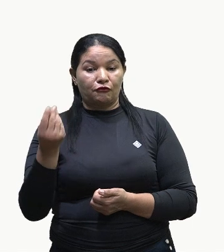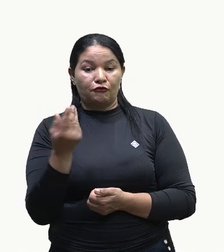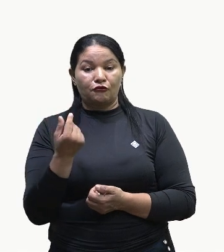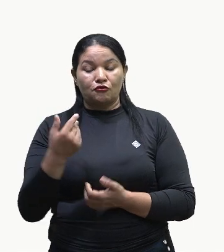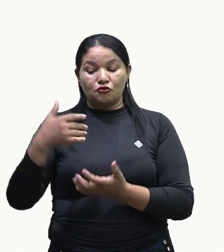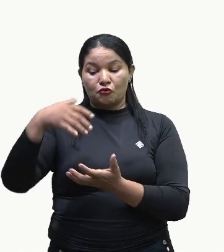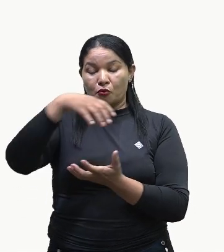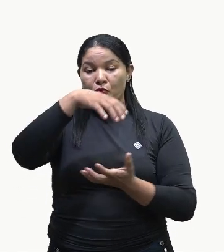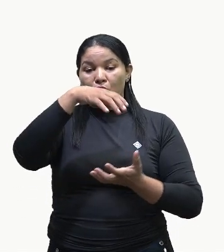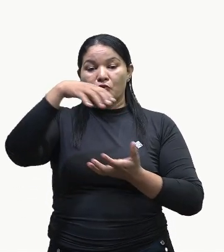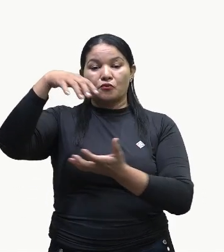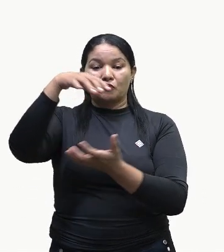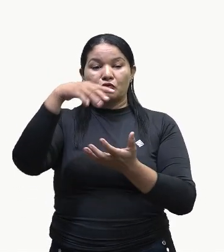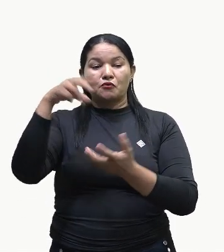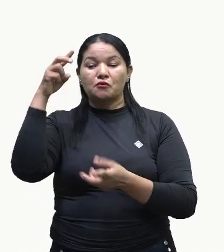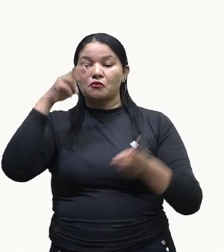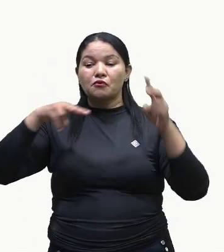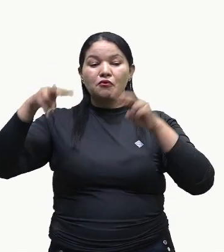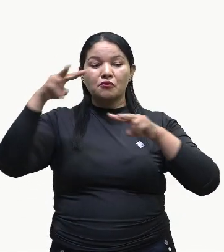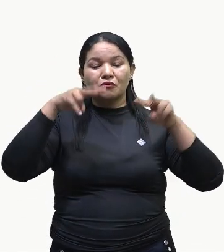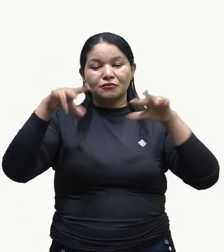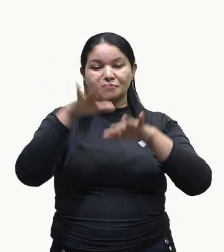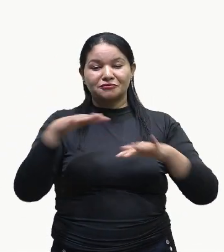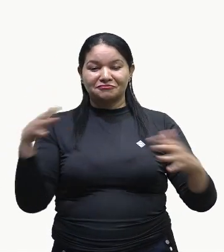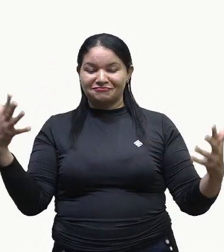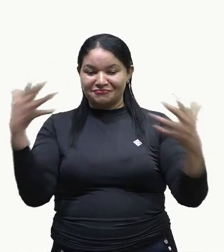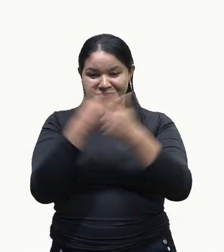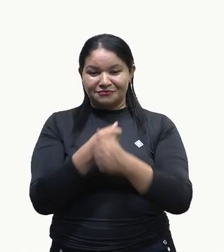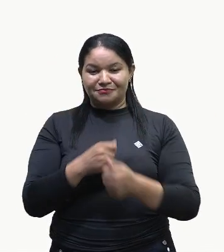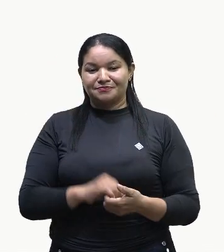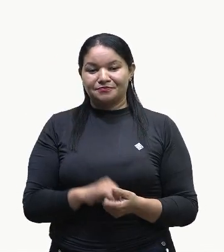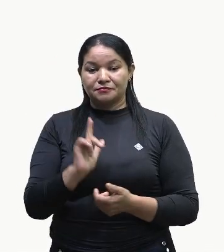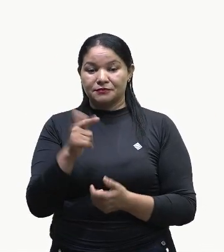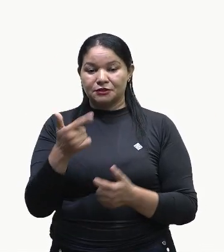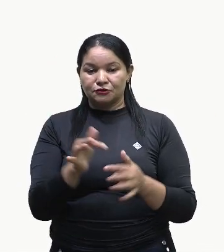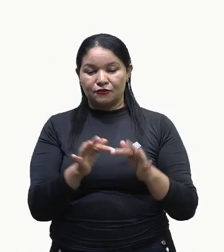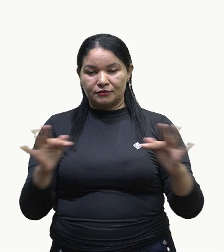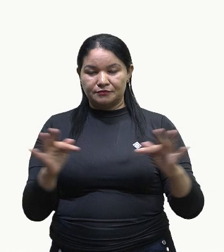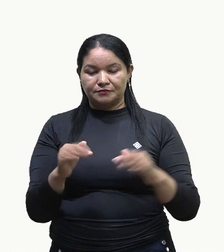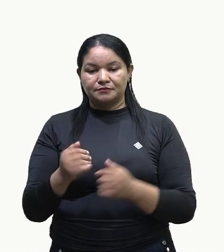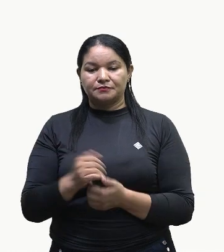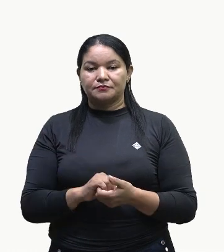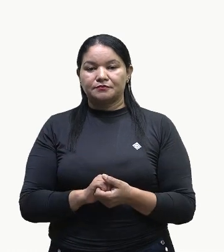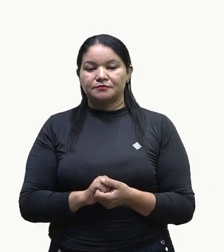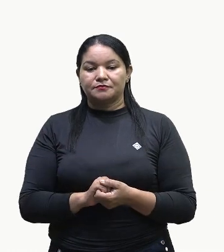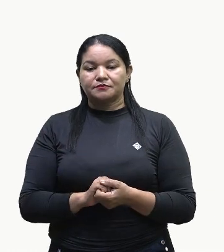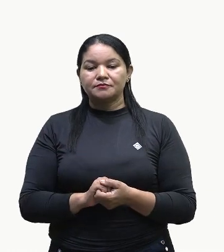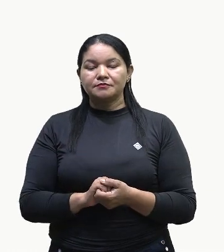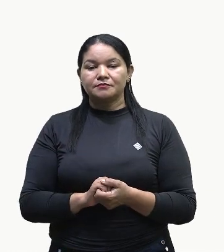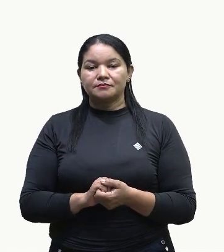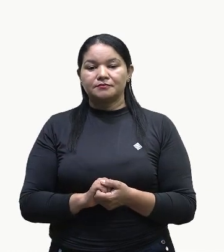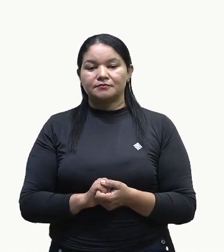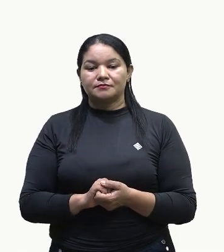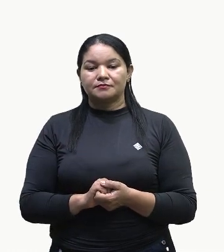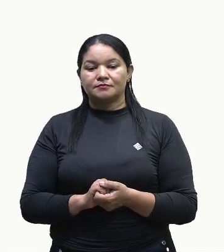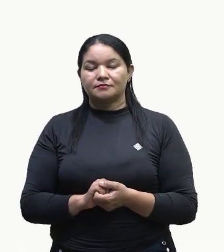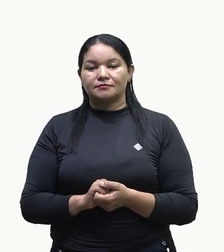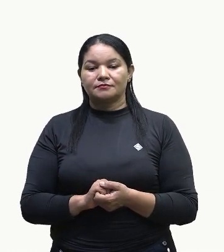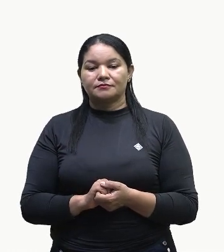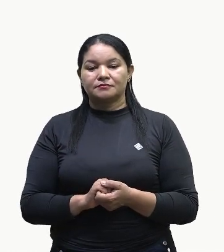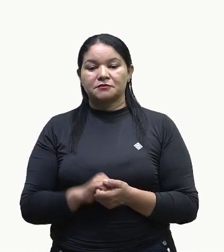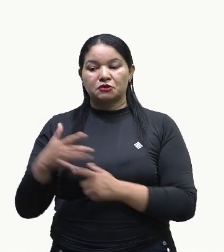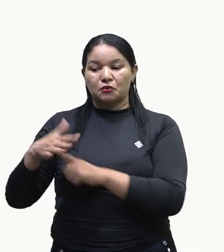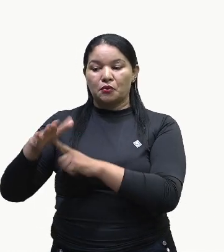e as vistas são maravilhosas. Vários helicópteros resgataram a los heridos.